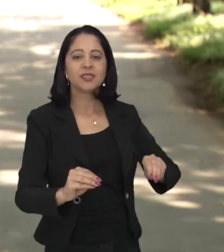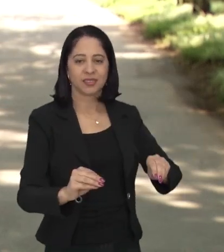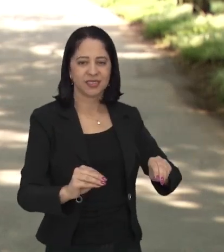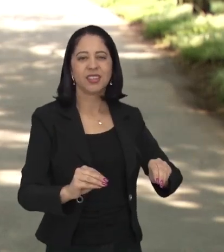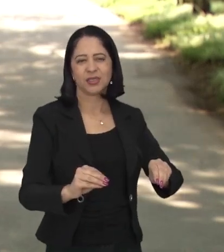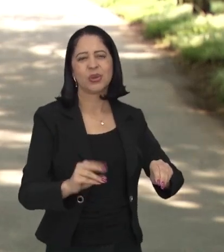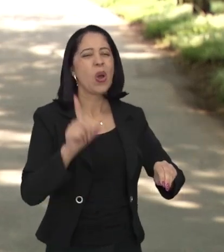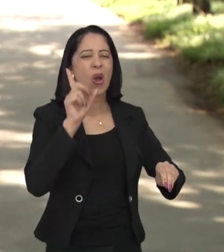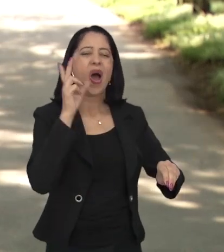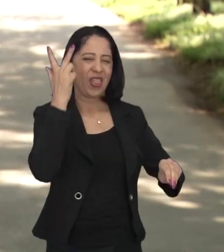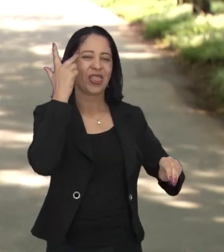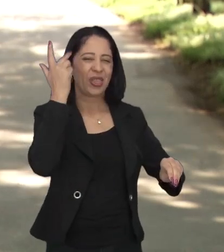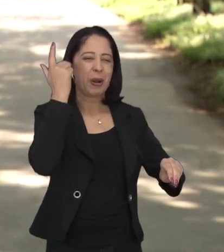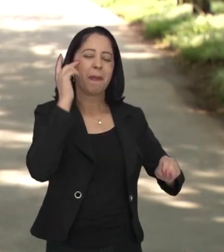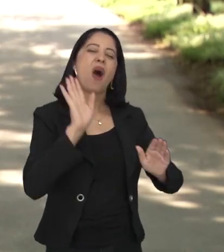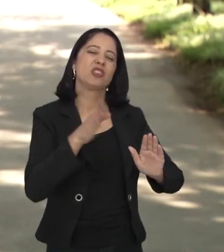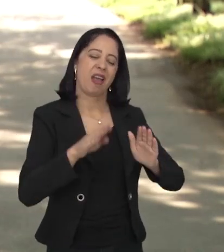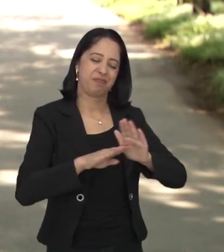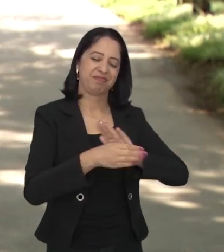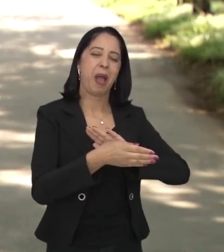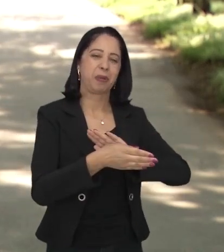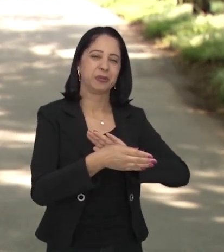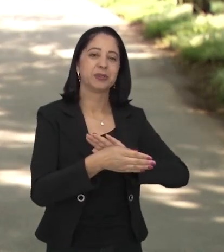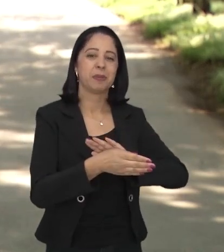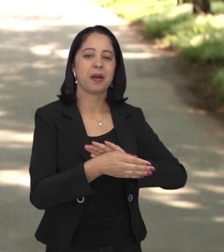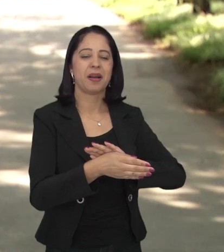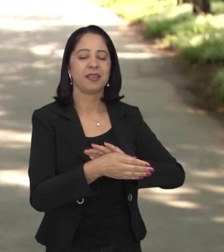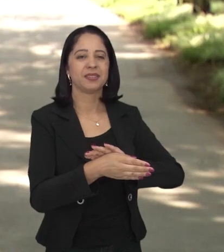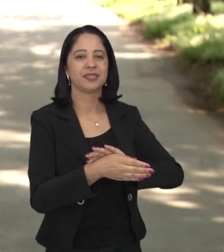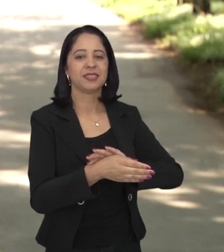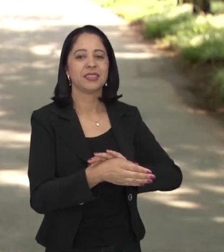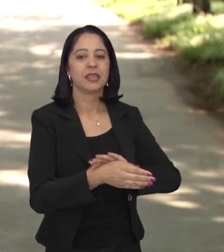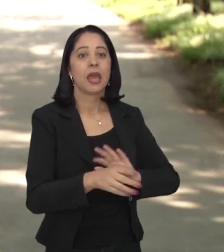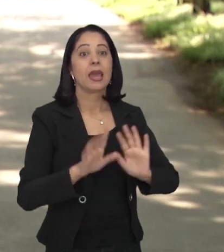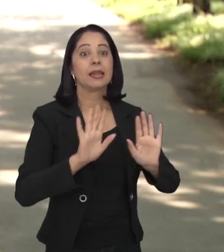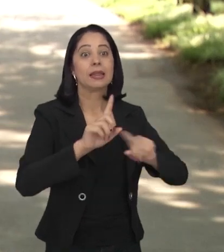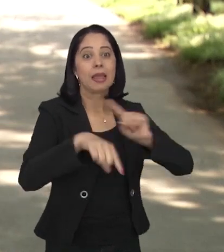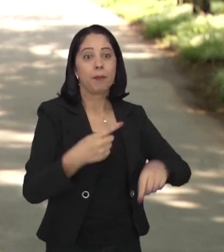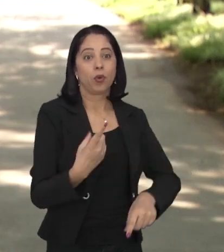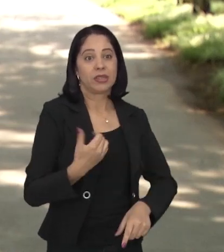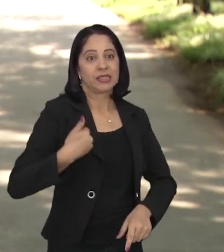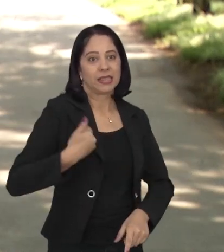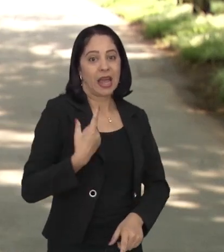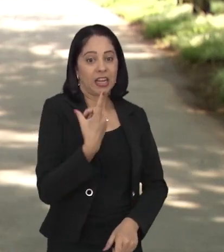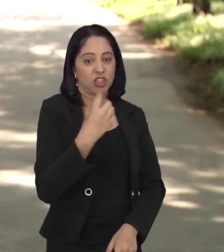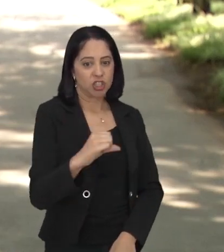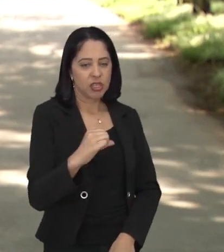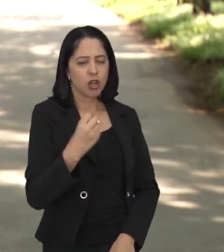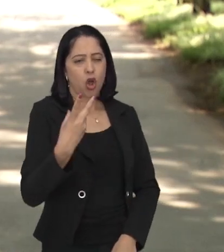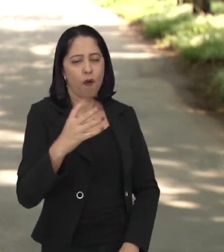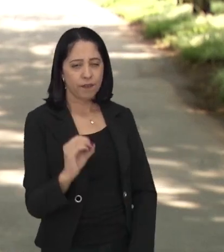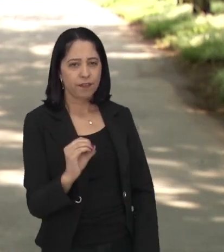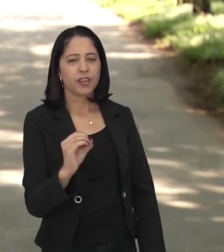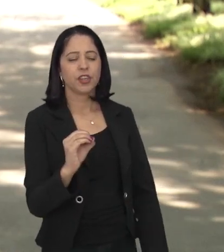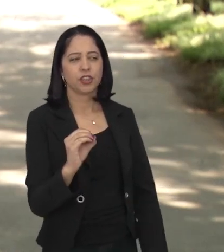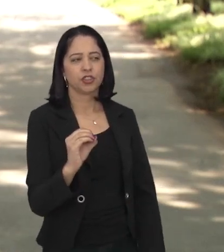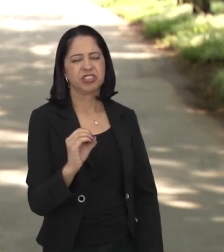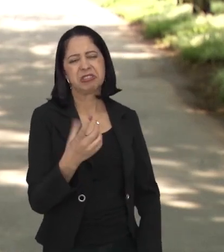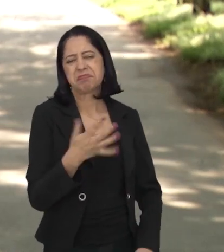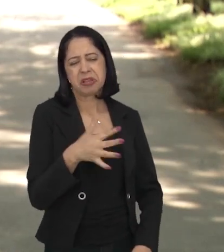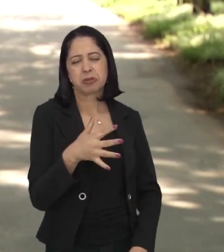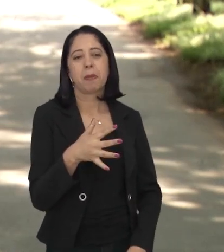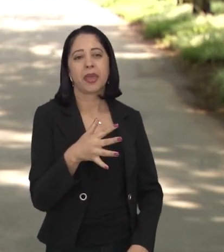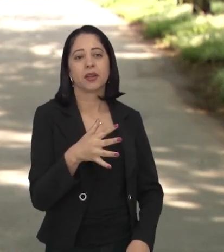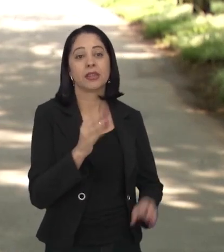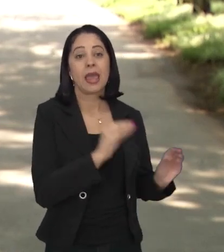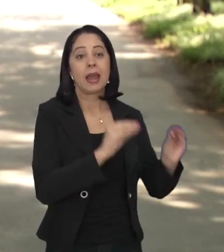tecidos, como a maioria dos árabes que vieram, né? E aos 19 anos, 20 anos, ele foi para